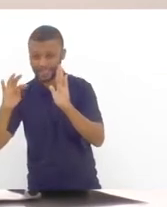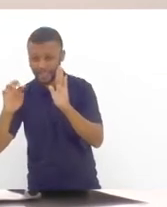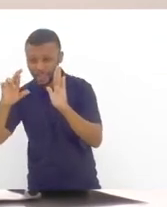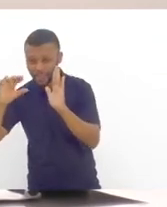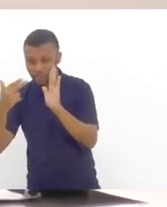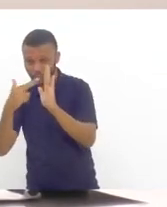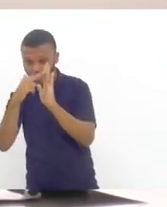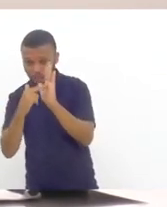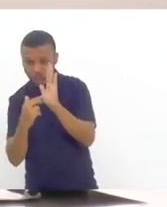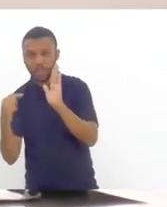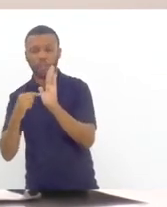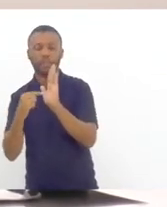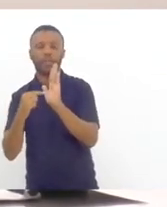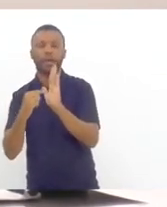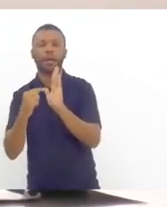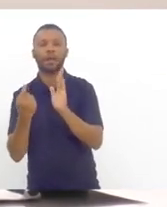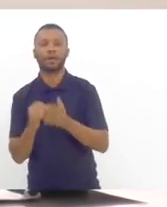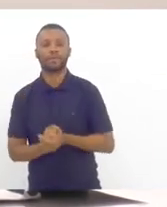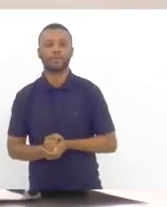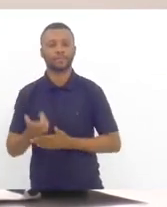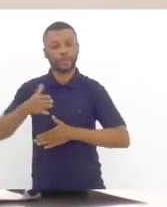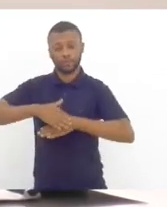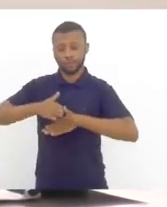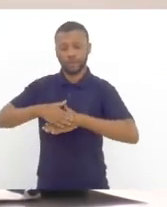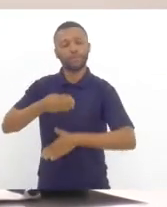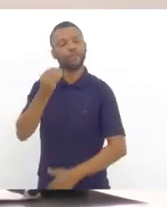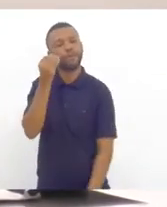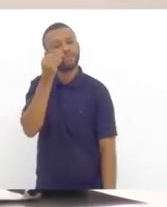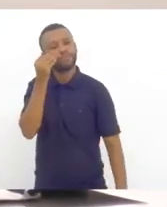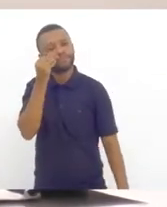Eu fui verificar